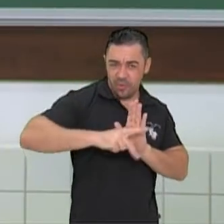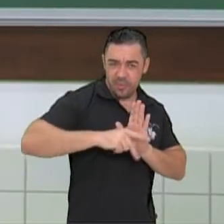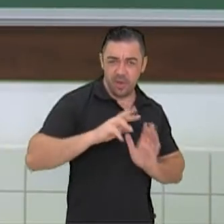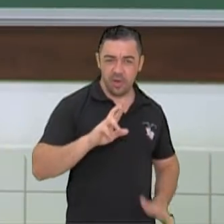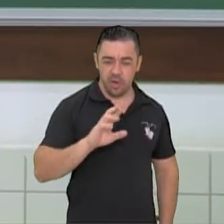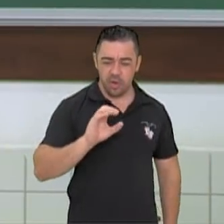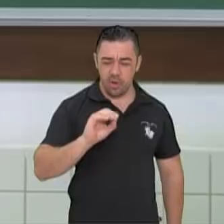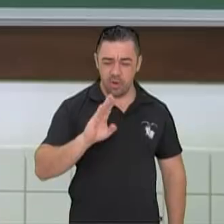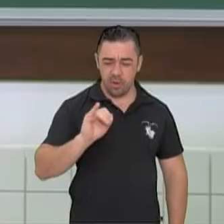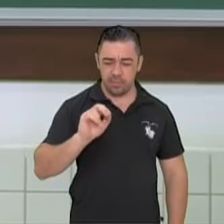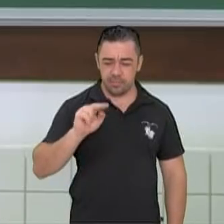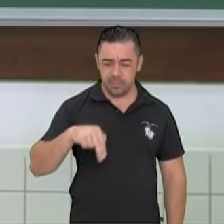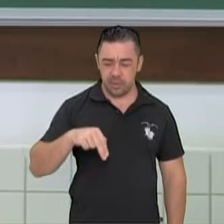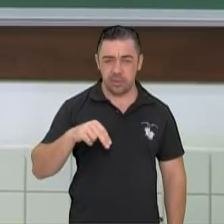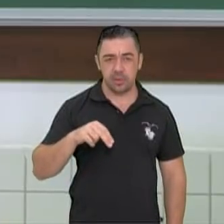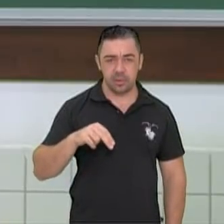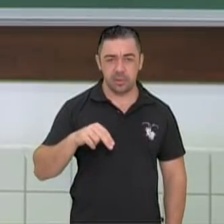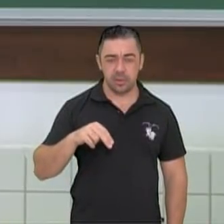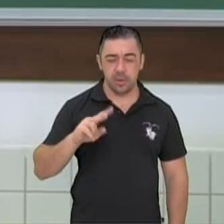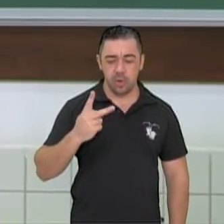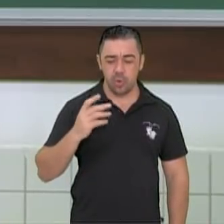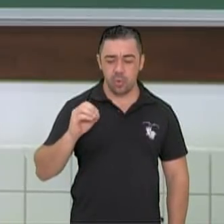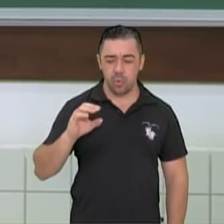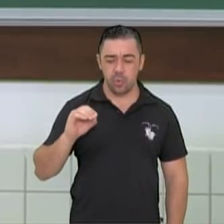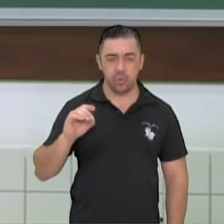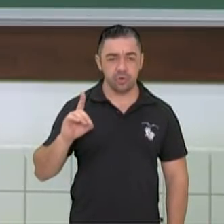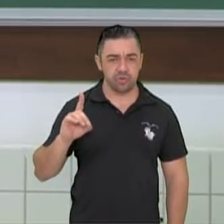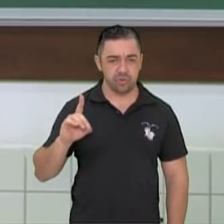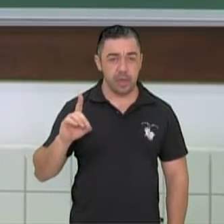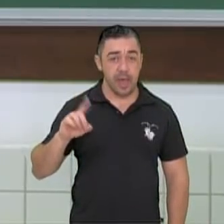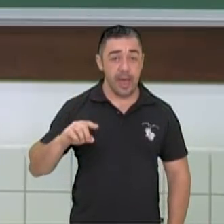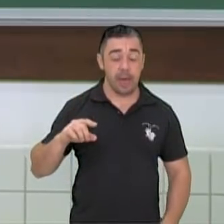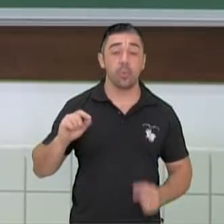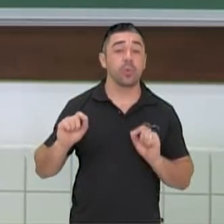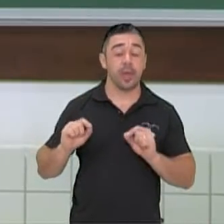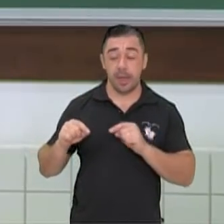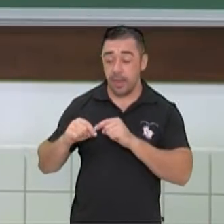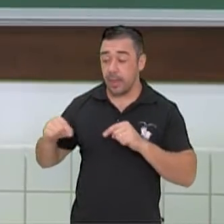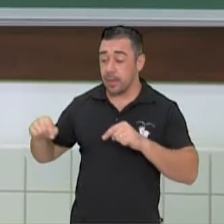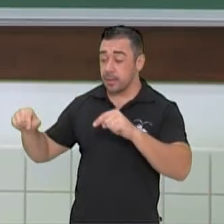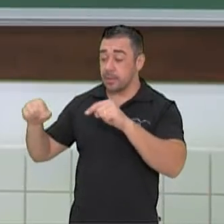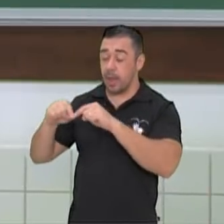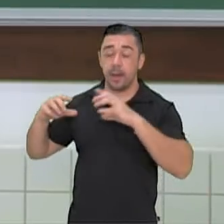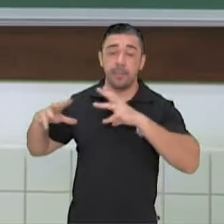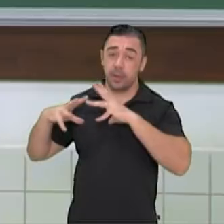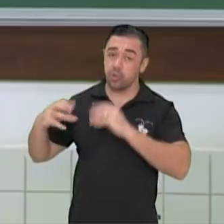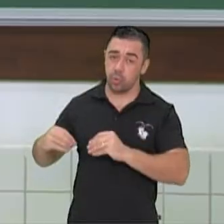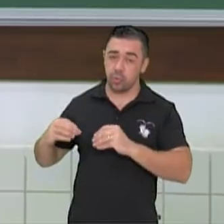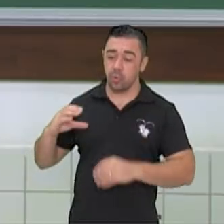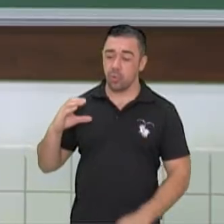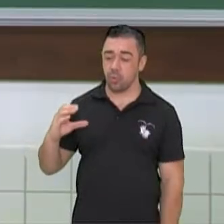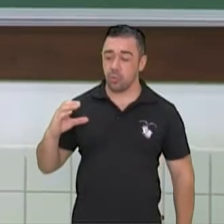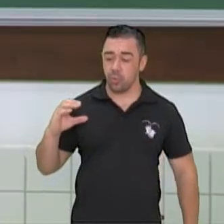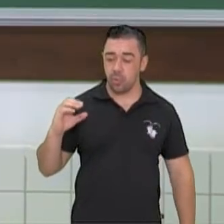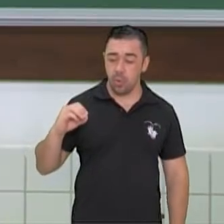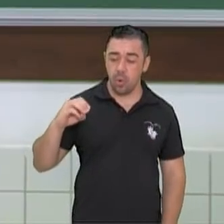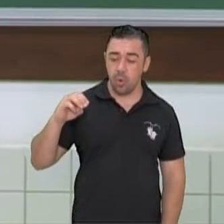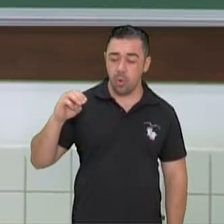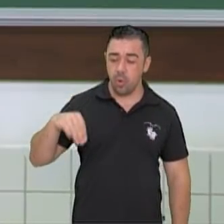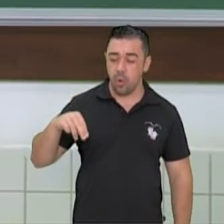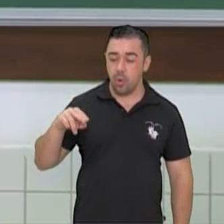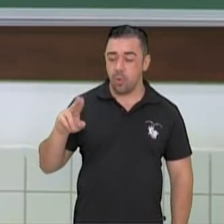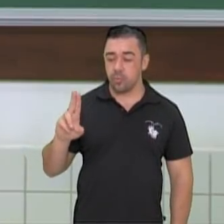uma espécie de uma terra comum. O termo, inclusive, é terra comunal. Comunal de comum de uso de ambos,